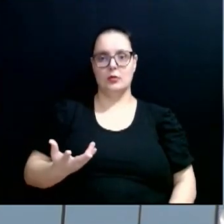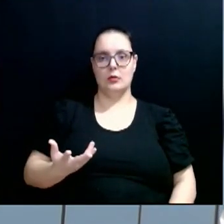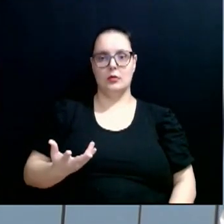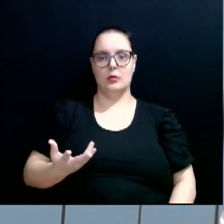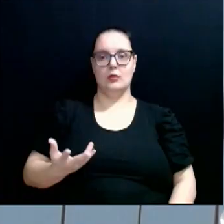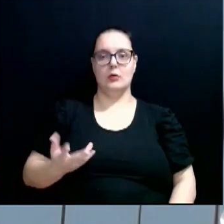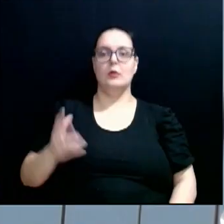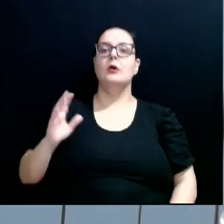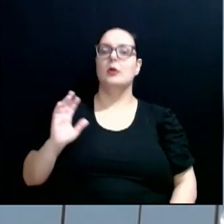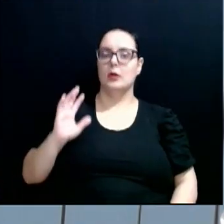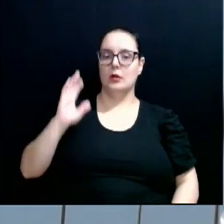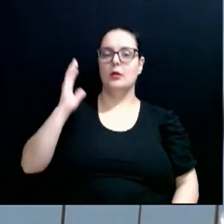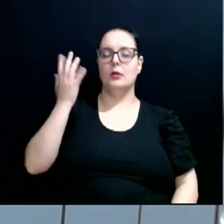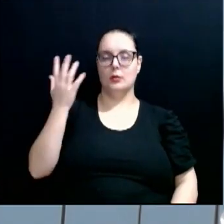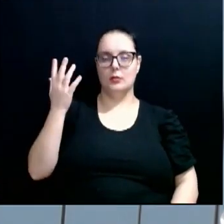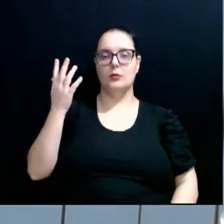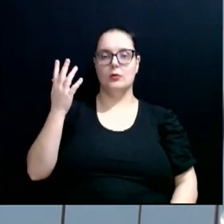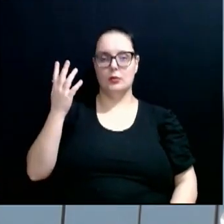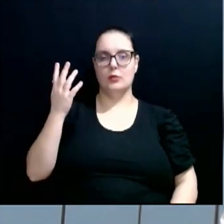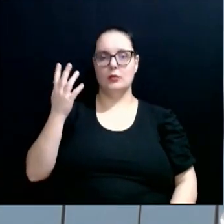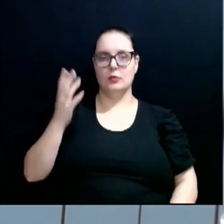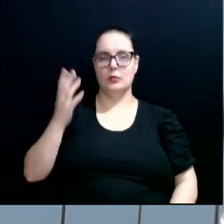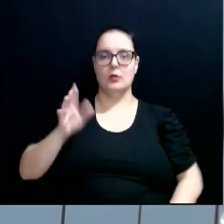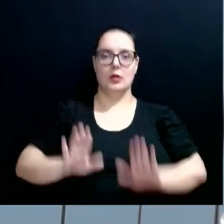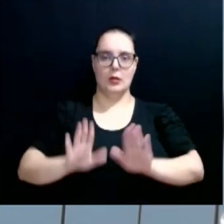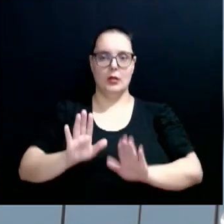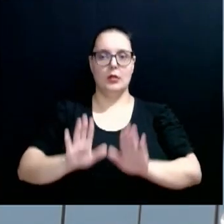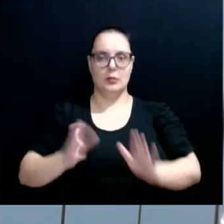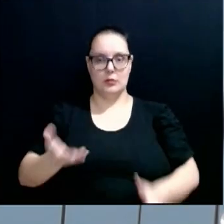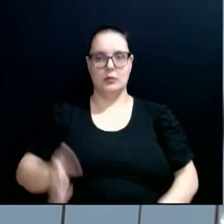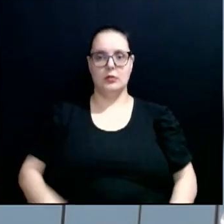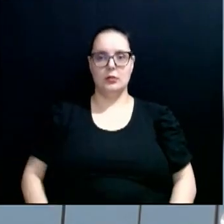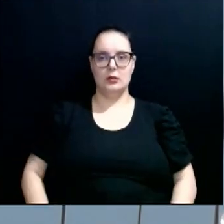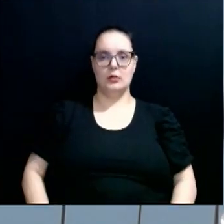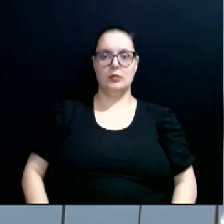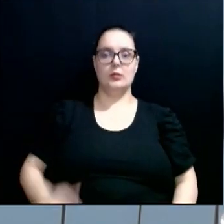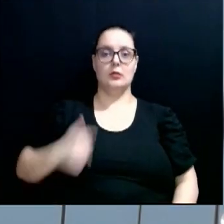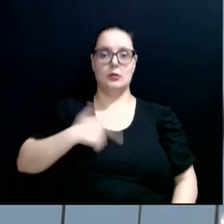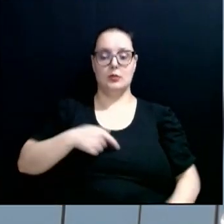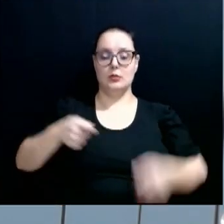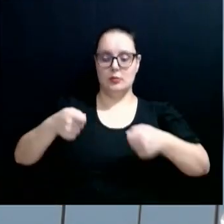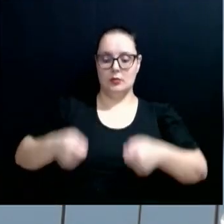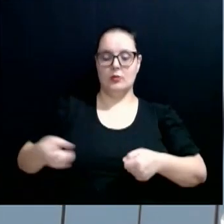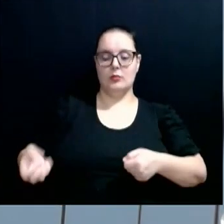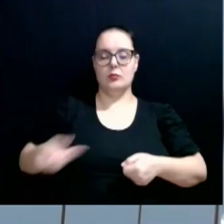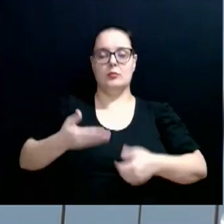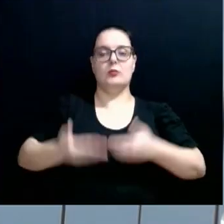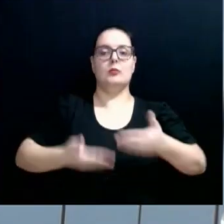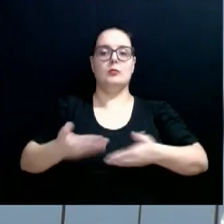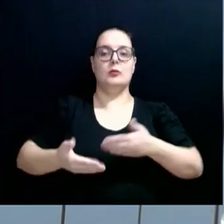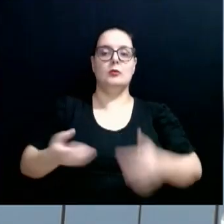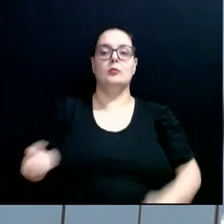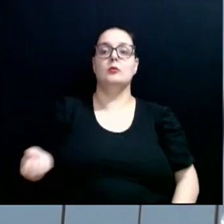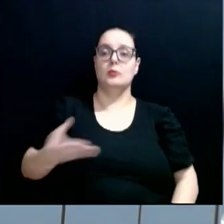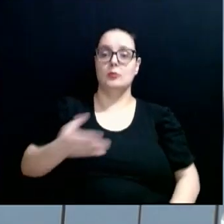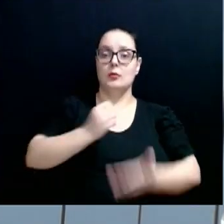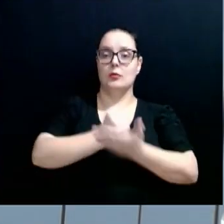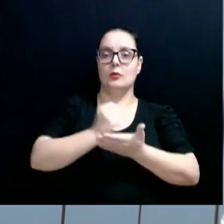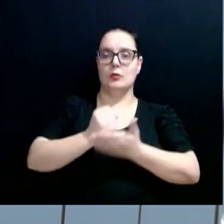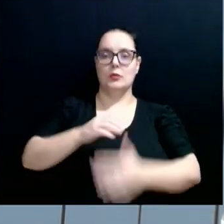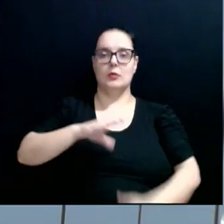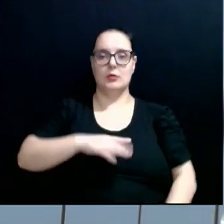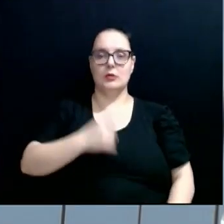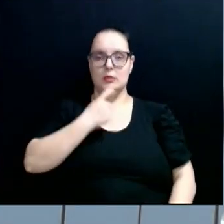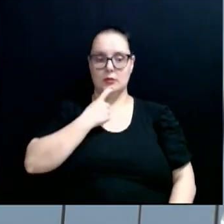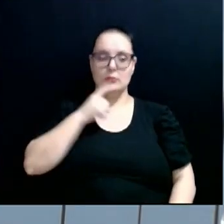acontecer, você entendeu? Essa licitação e a gente estabelecer um novo serviço, um novo contrato na cidade de Campinas. E é por conta